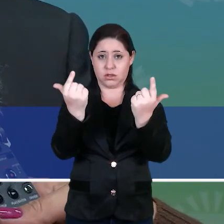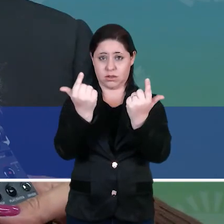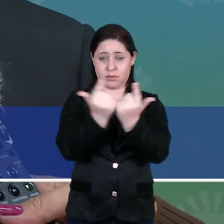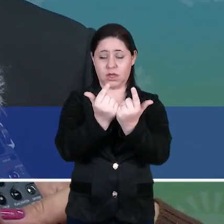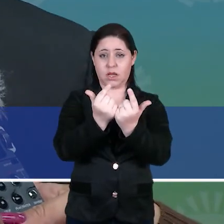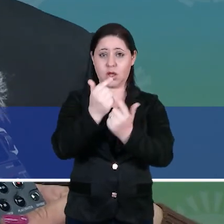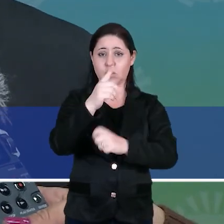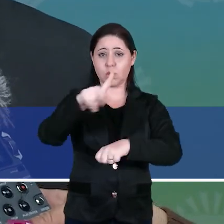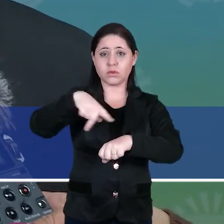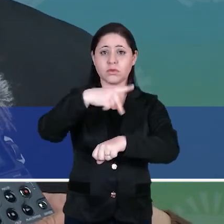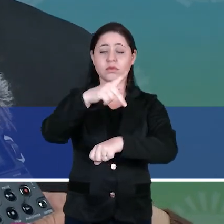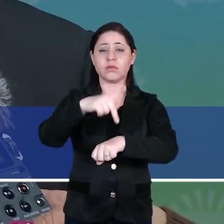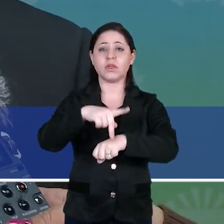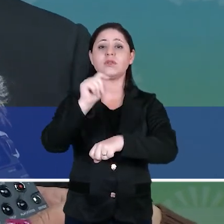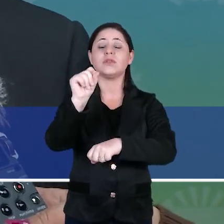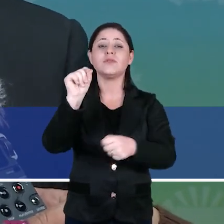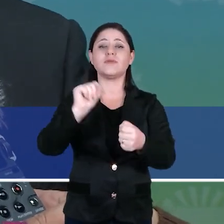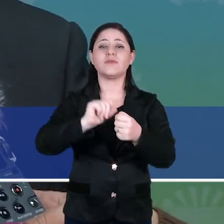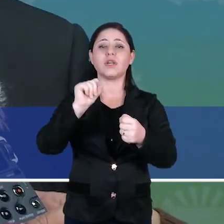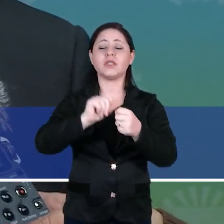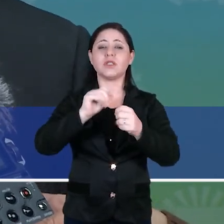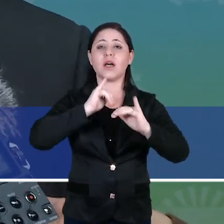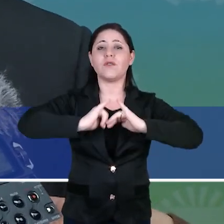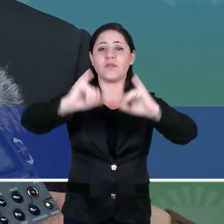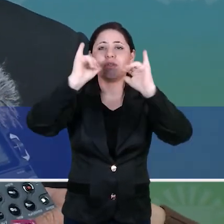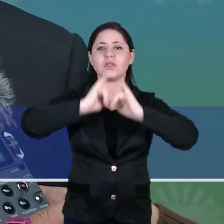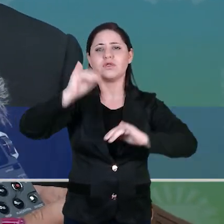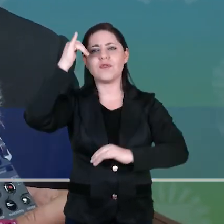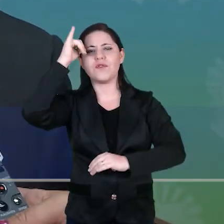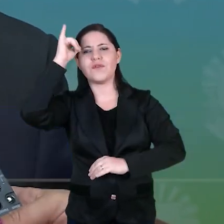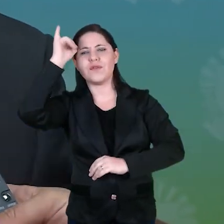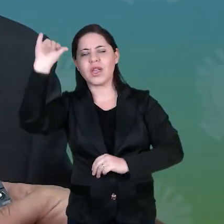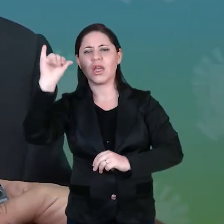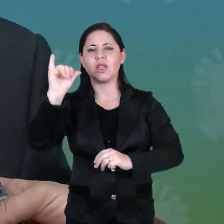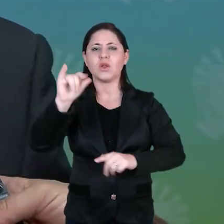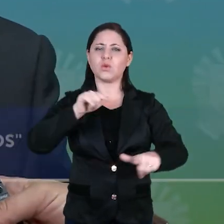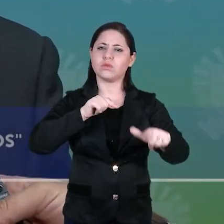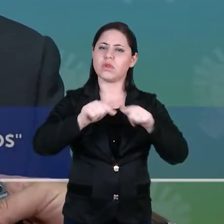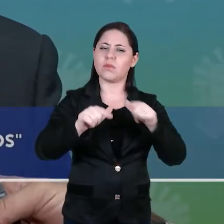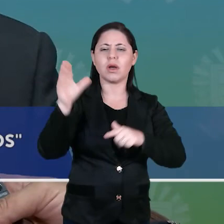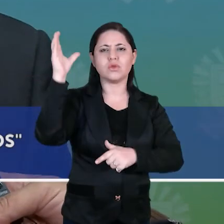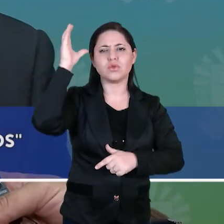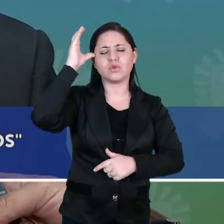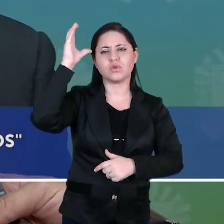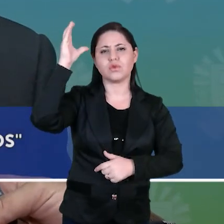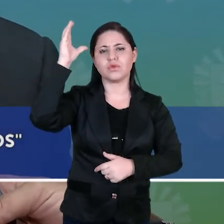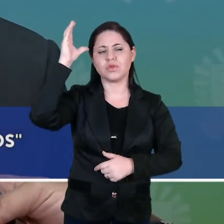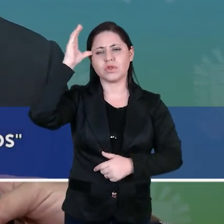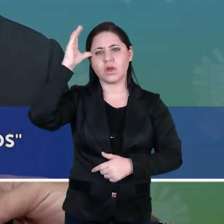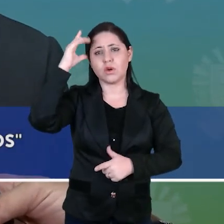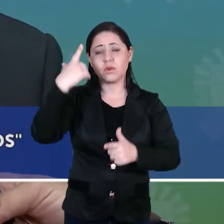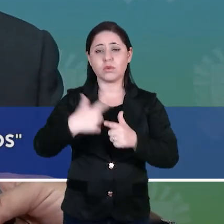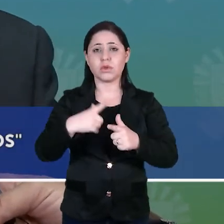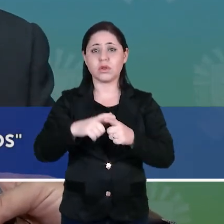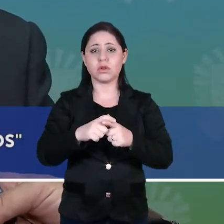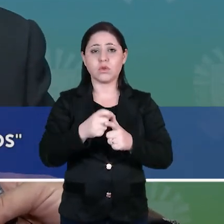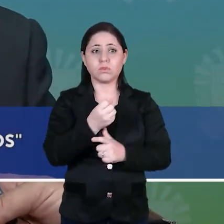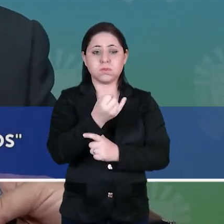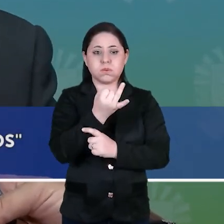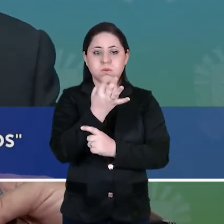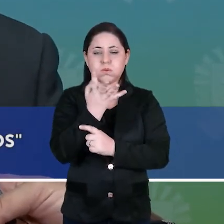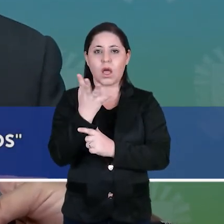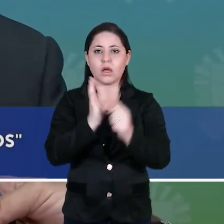São as 27 Assembleias Legislativas do país que fazem esta campanha do enfrentamento, né, de um trabalho de